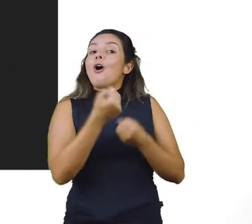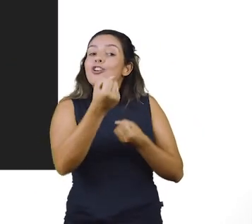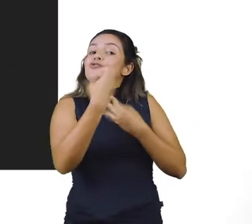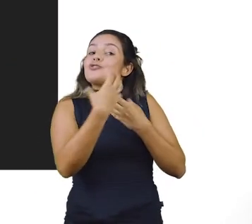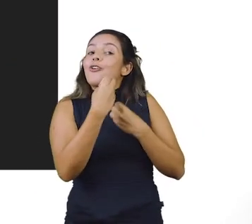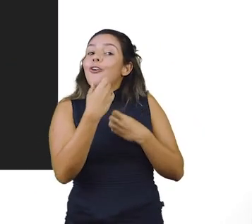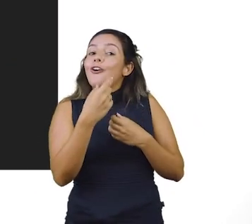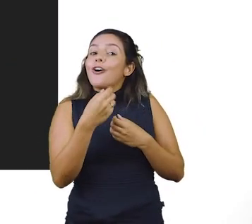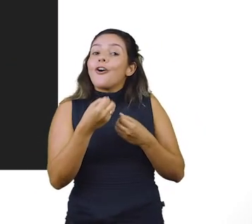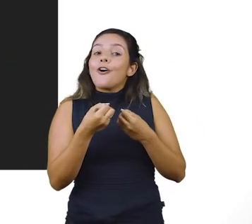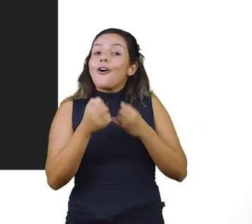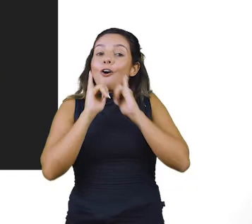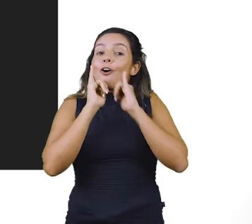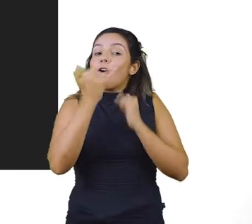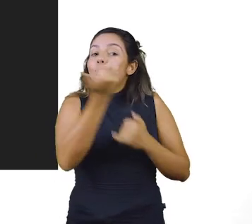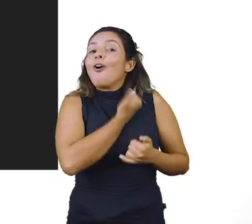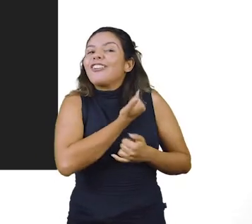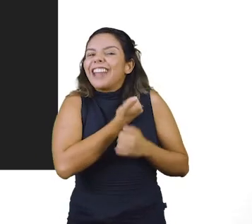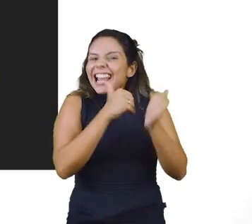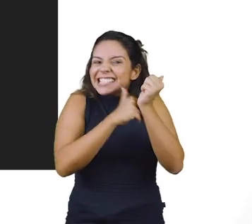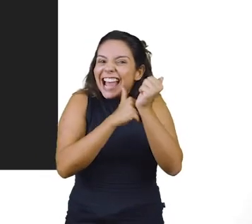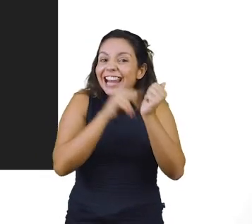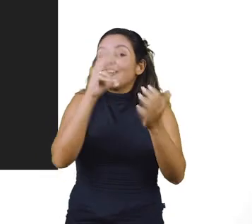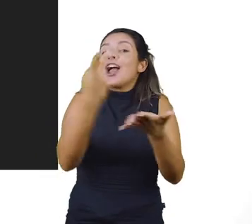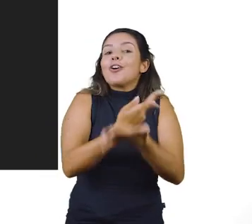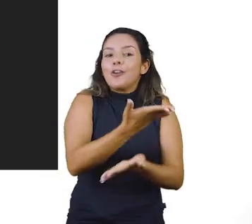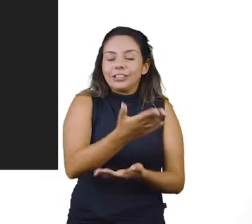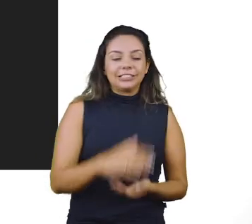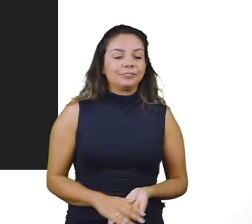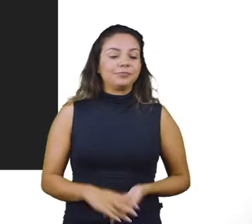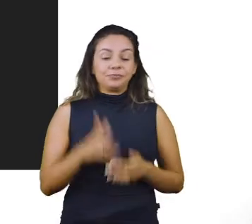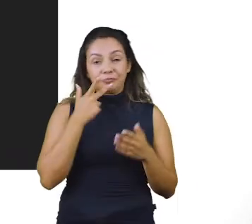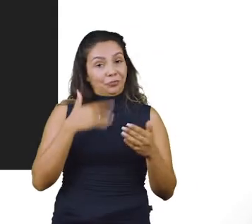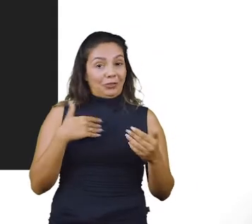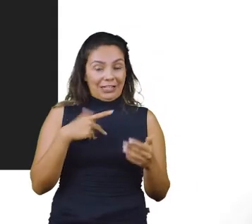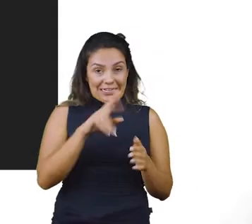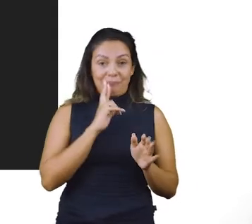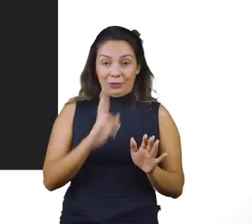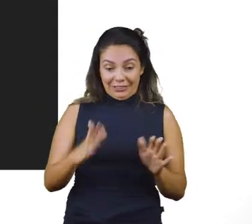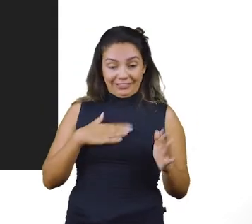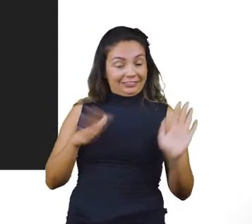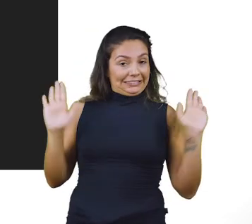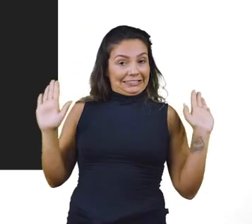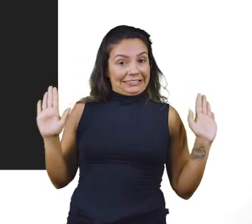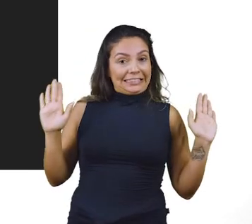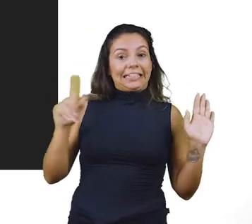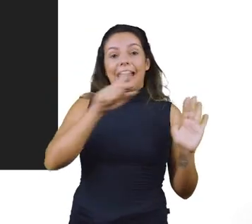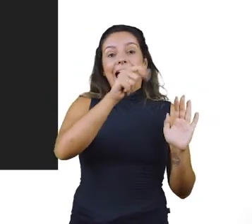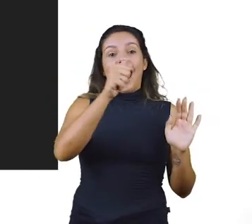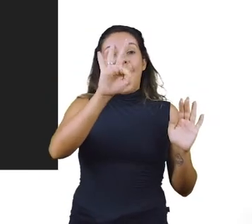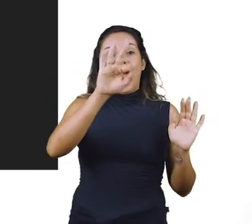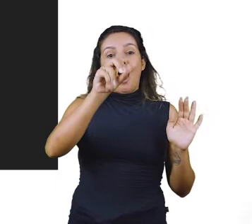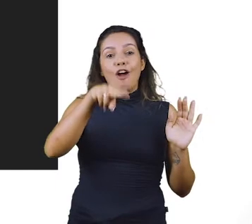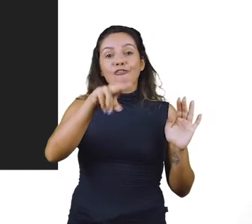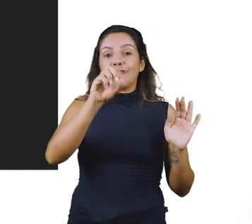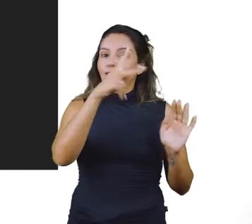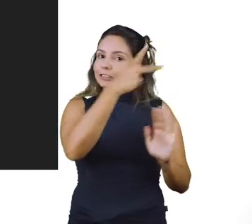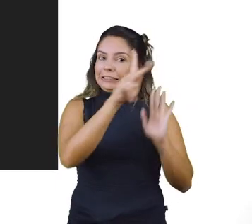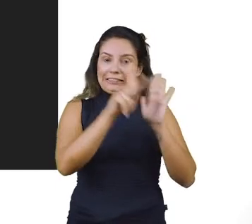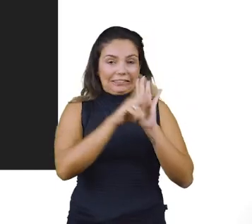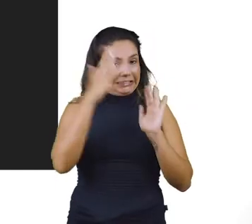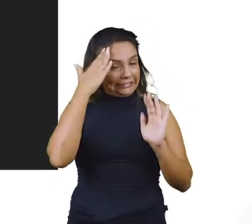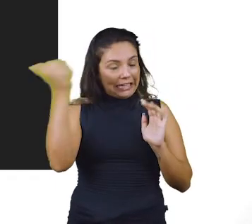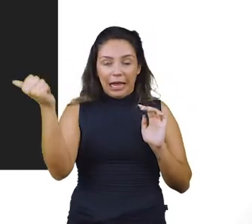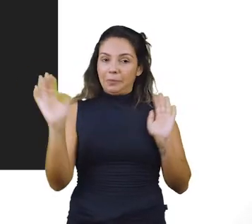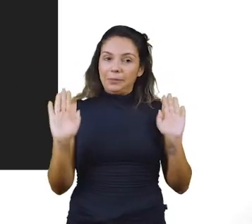Pois é, isso aí está nas mãos do senhor Afonso Borges, que está formatando eventos, já tem muita coisa sendo pensada, né? O que a gente sabe é que será na virada